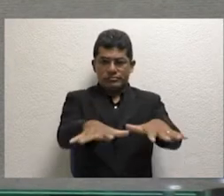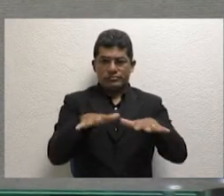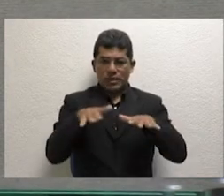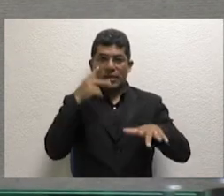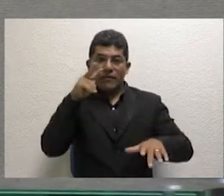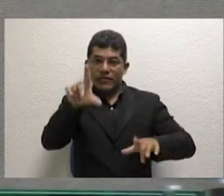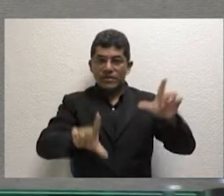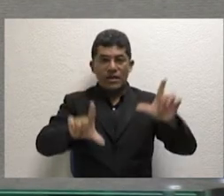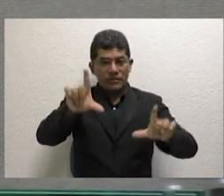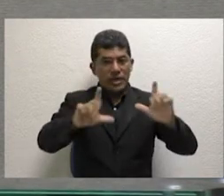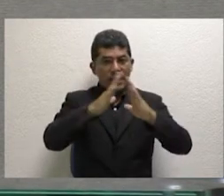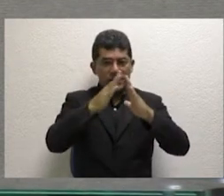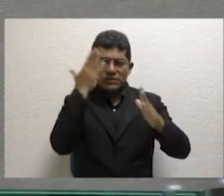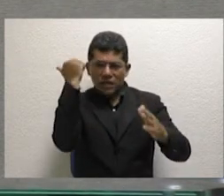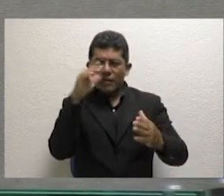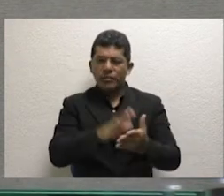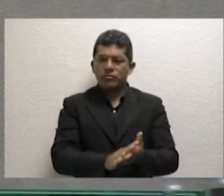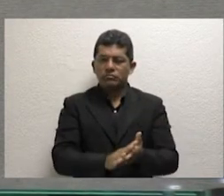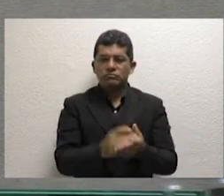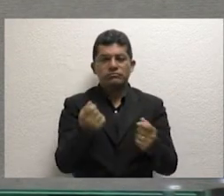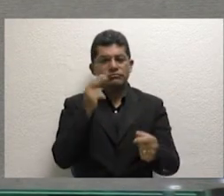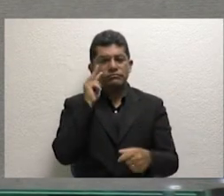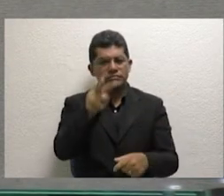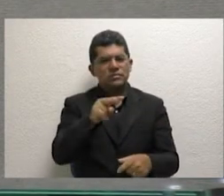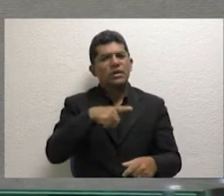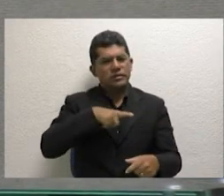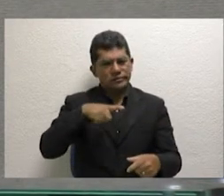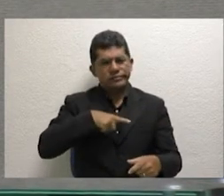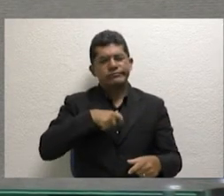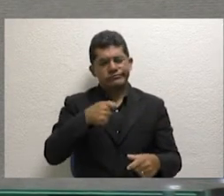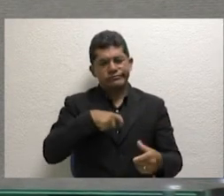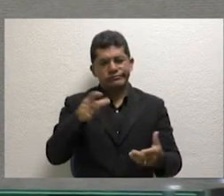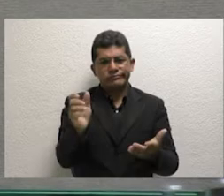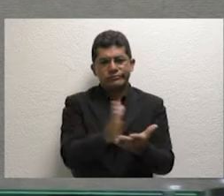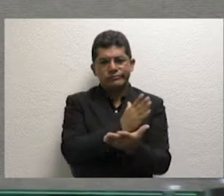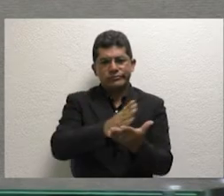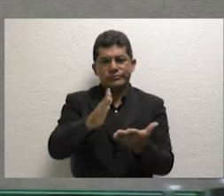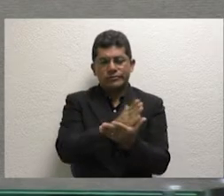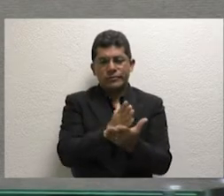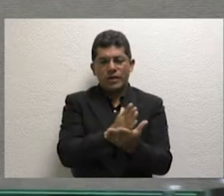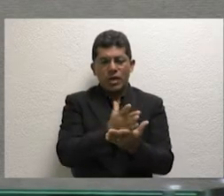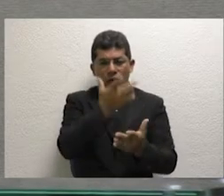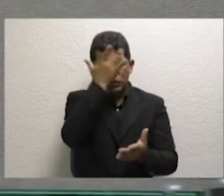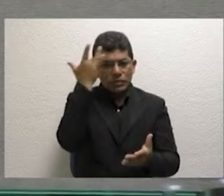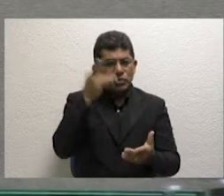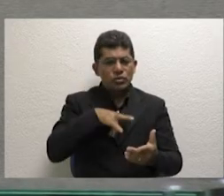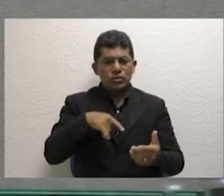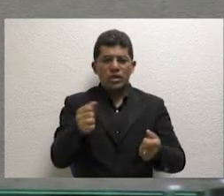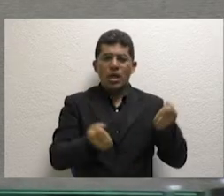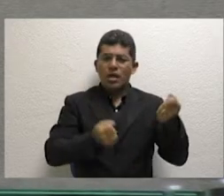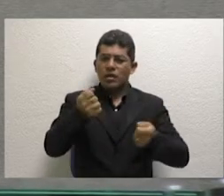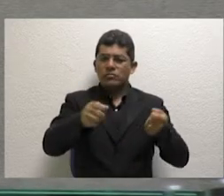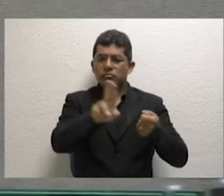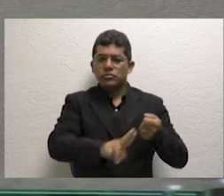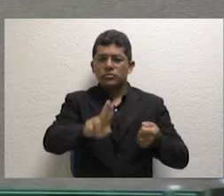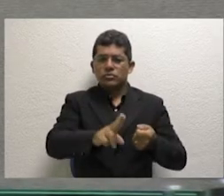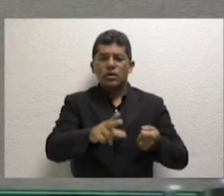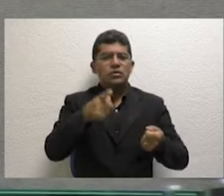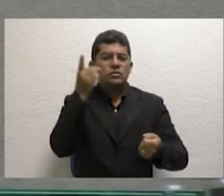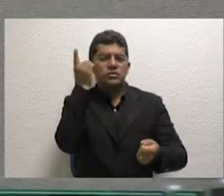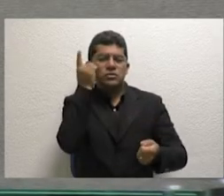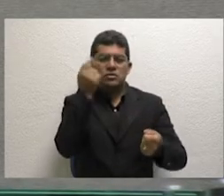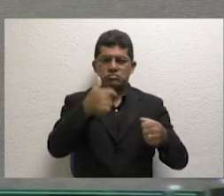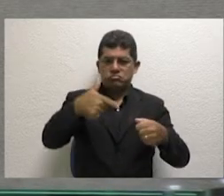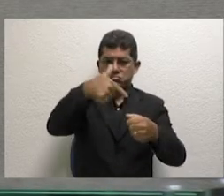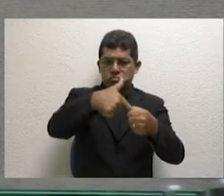assistindo em casa sabe é visível os abusos que tem sido cometidos contra os consumidores num dia a gasolina baixa em